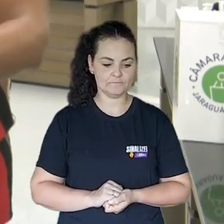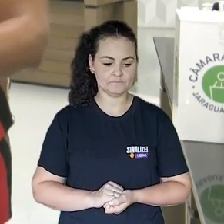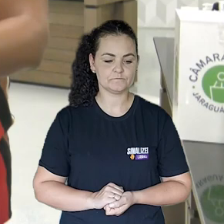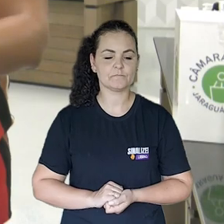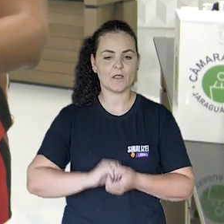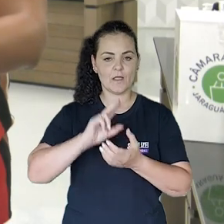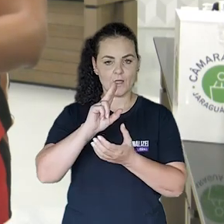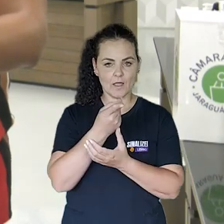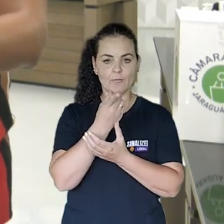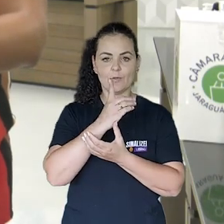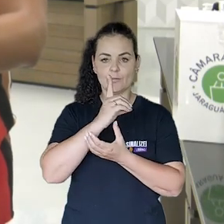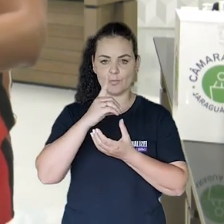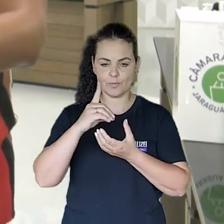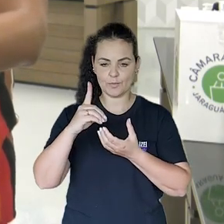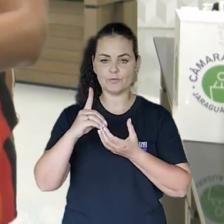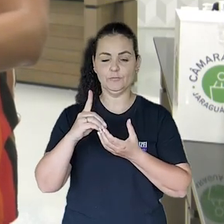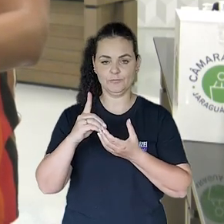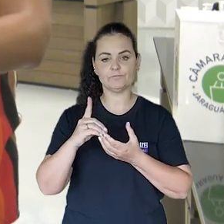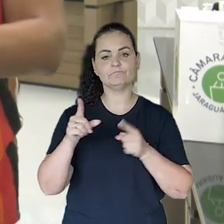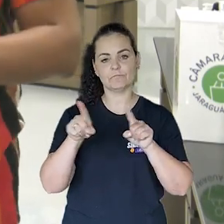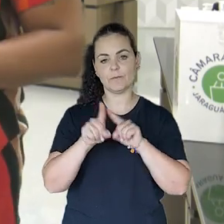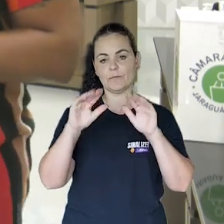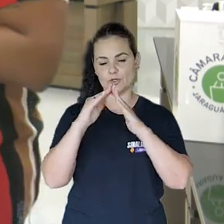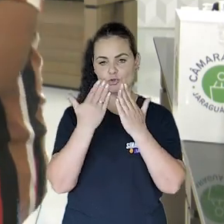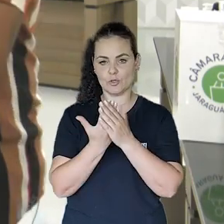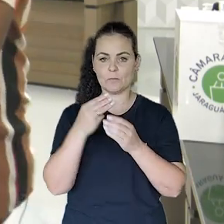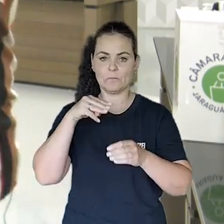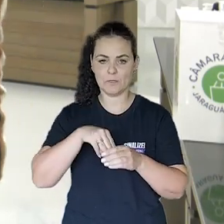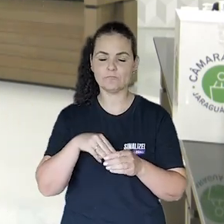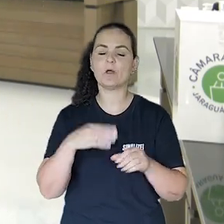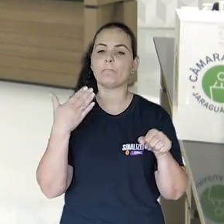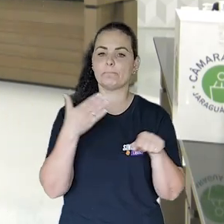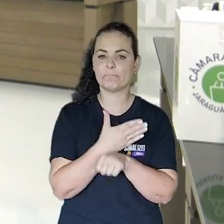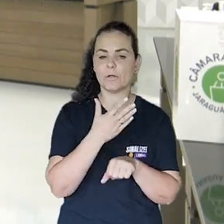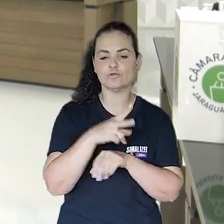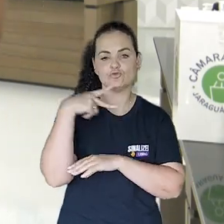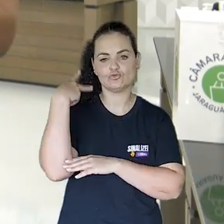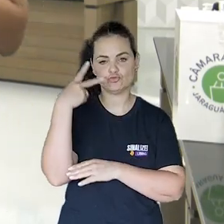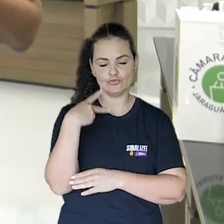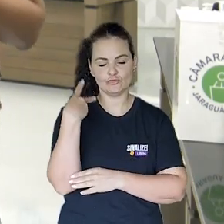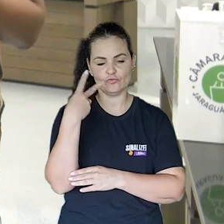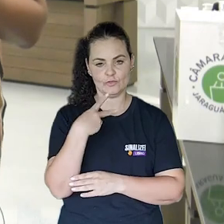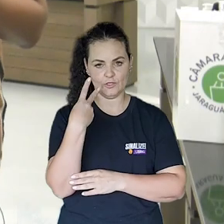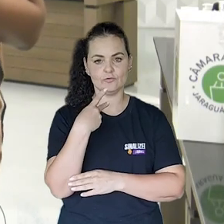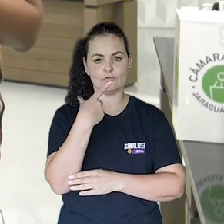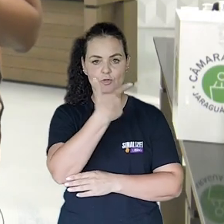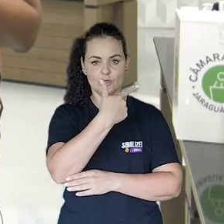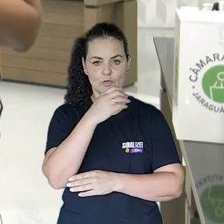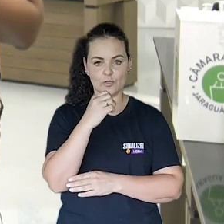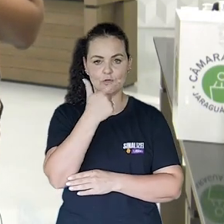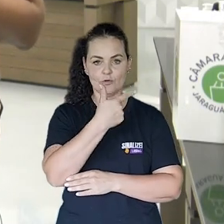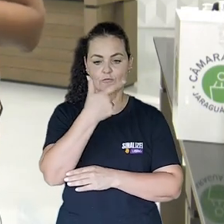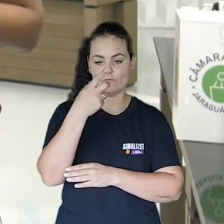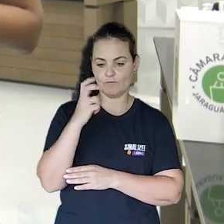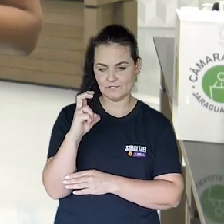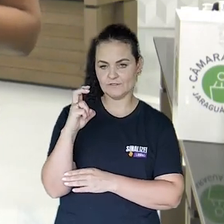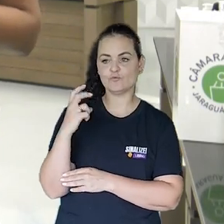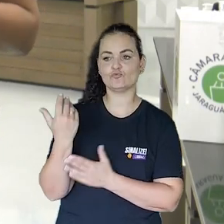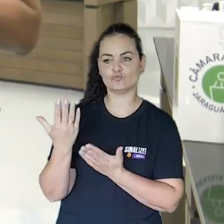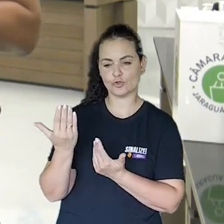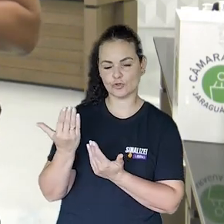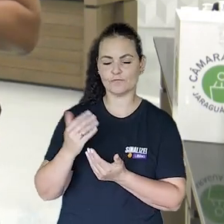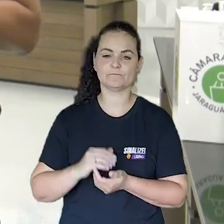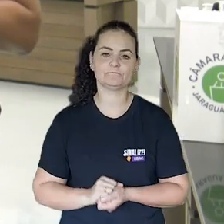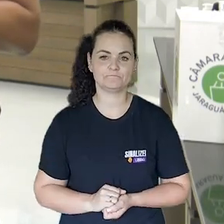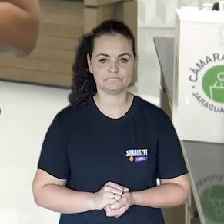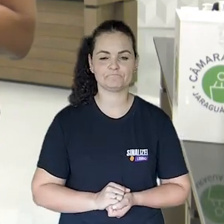Mirim no ano de 2025. Isso mesmo, Joel. Então, agora já conhecemos então as 11